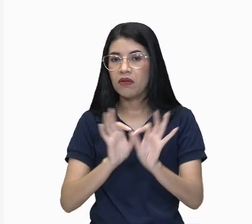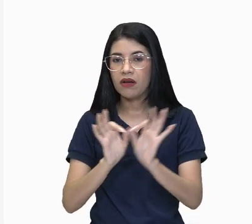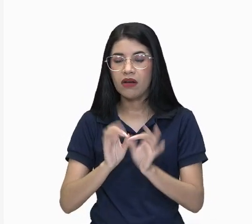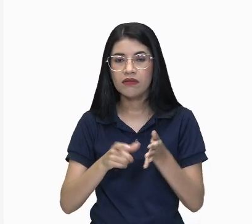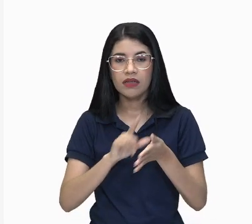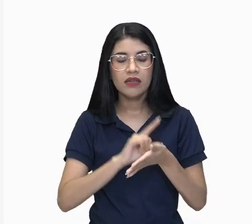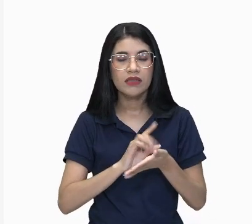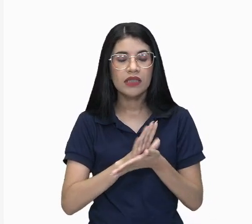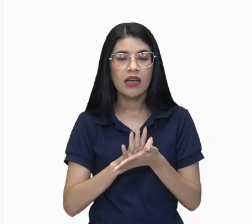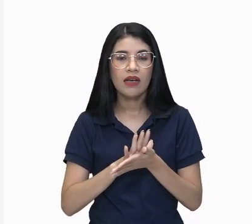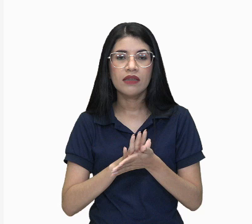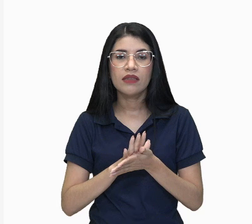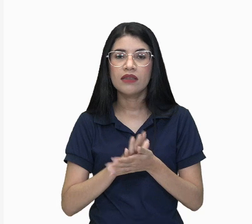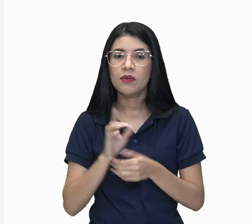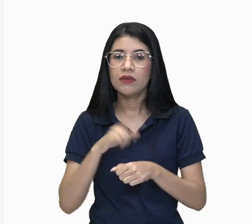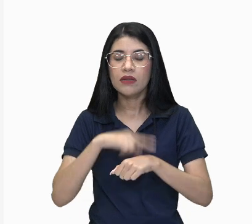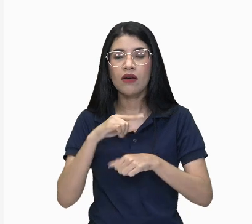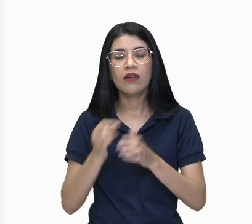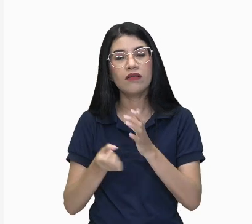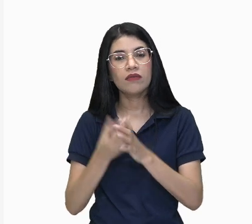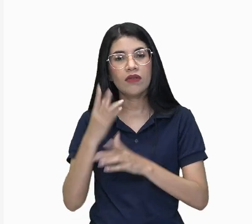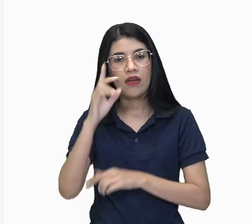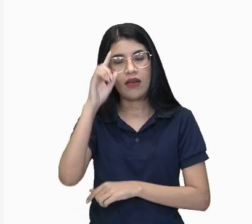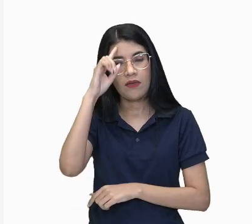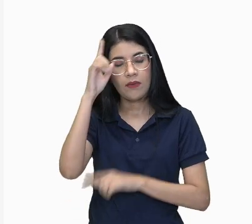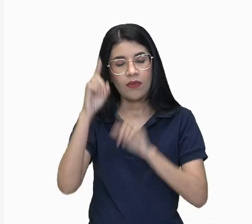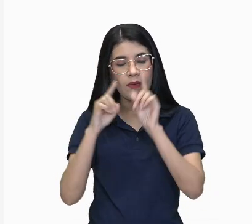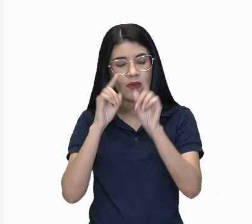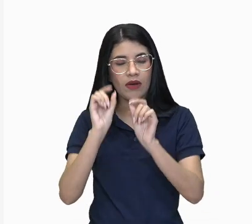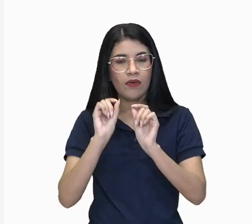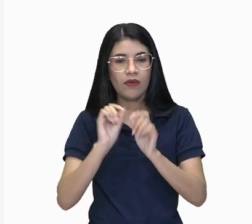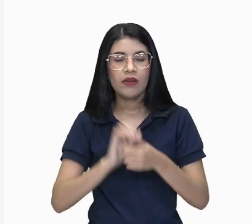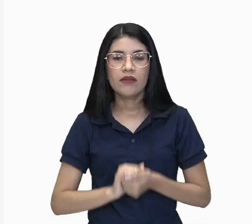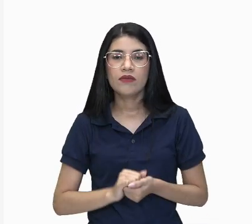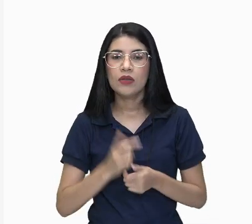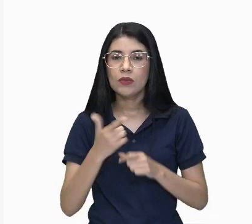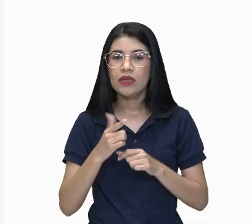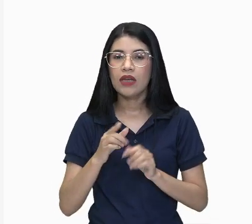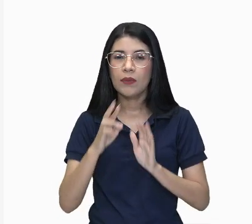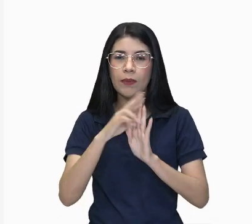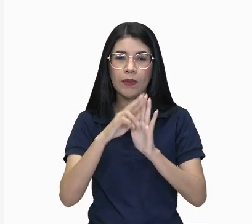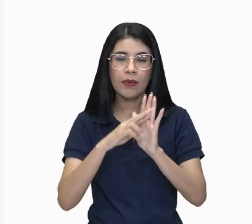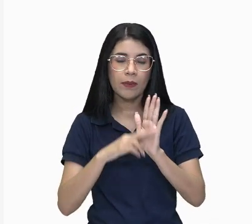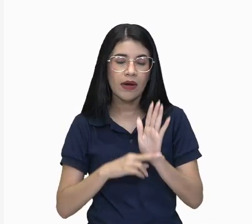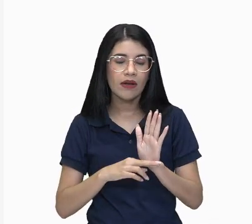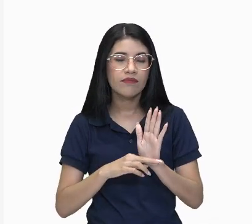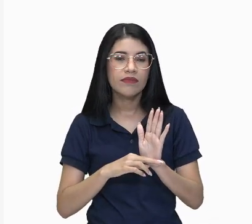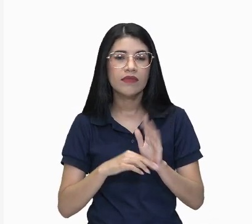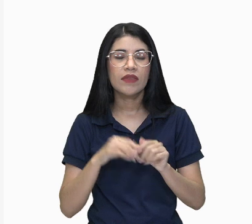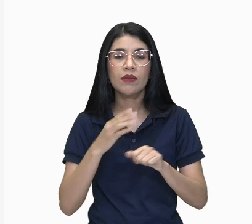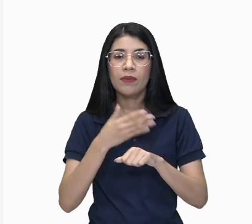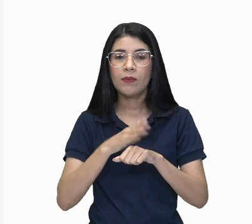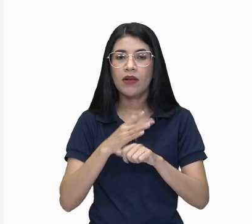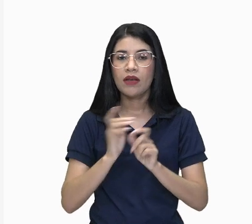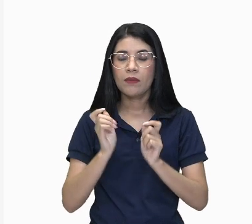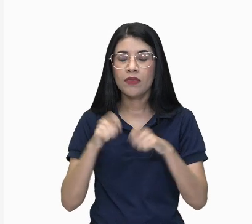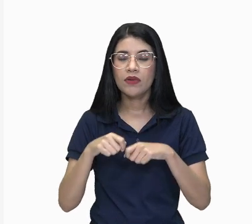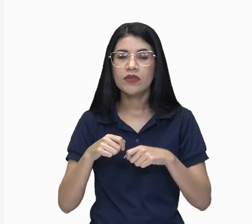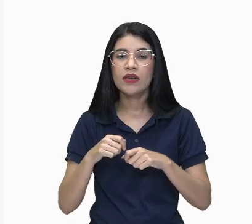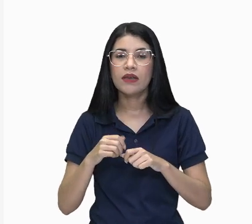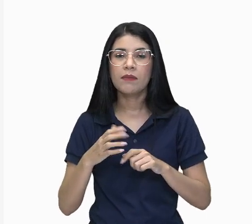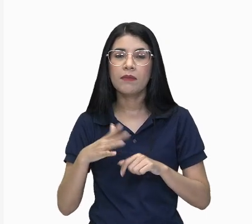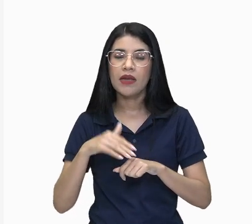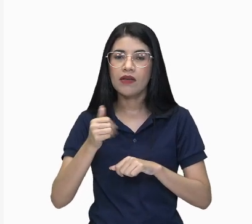pronto, criou uma história. Sem um roteiro prévio, é uma prática que valoriza a criatividade,